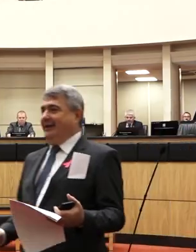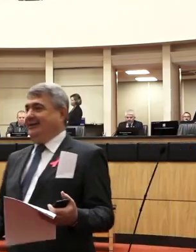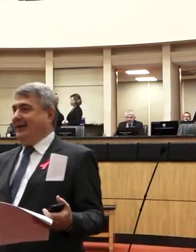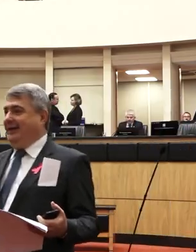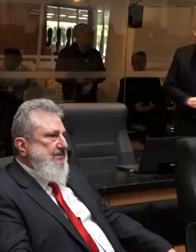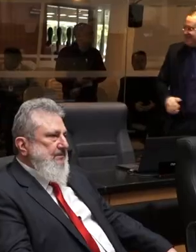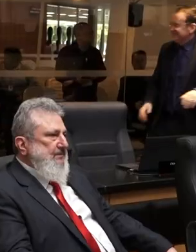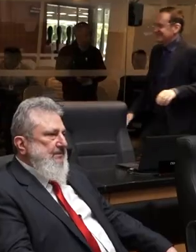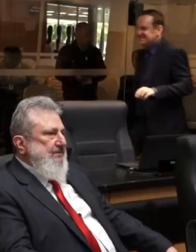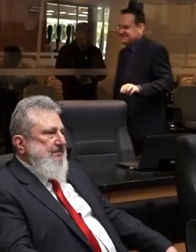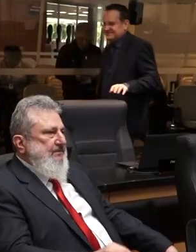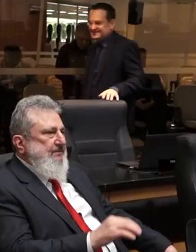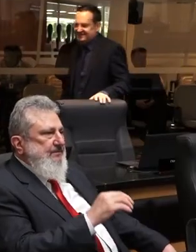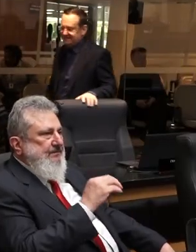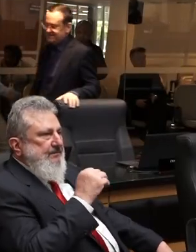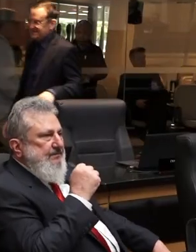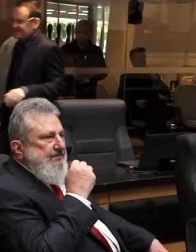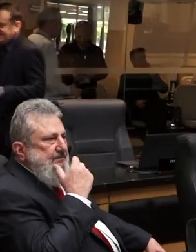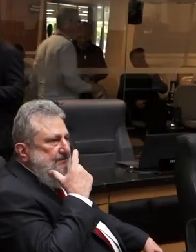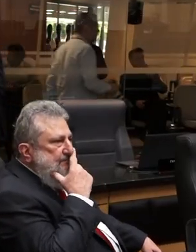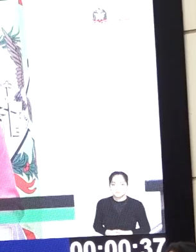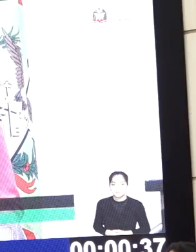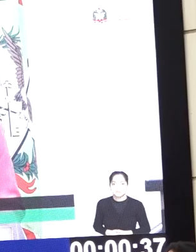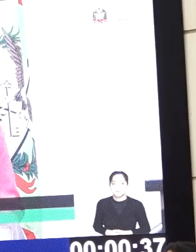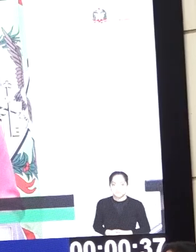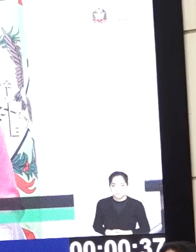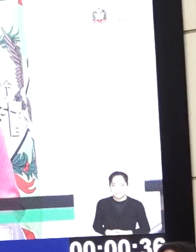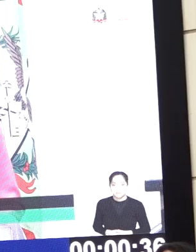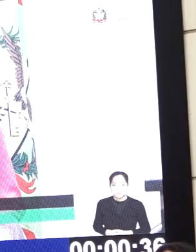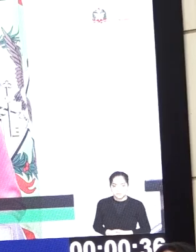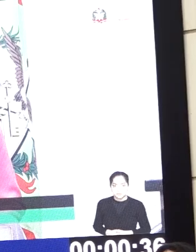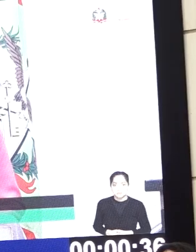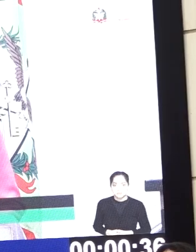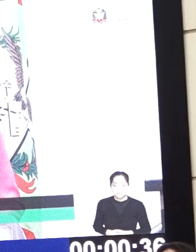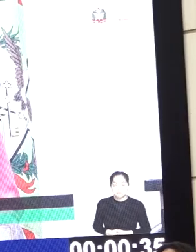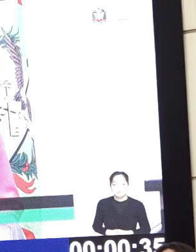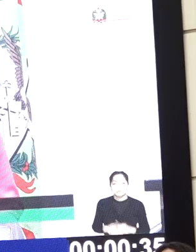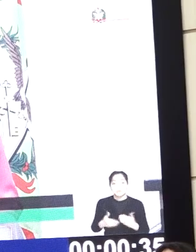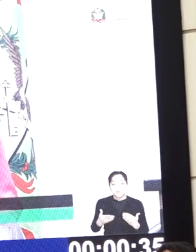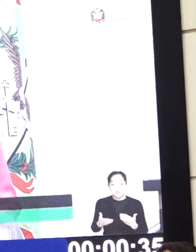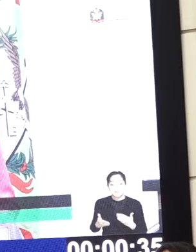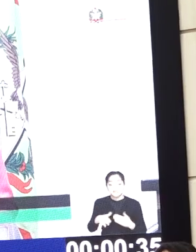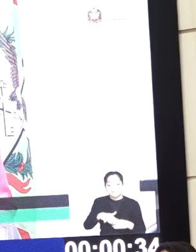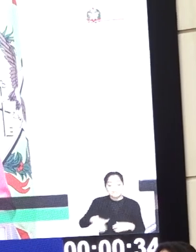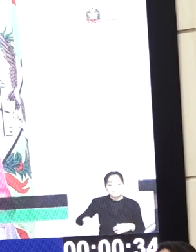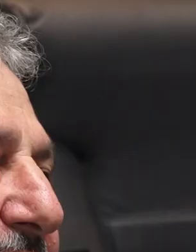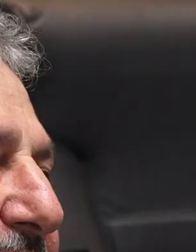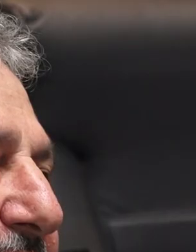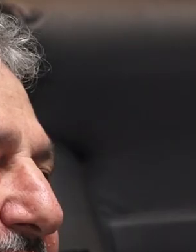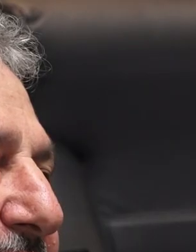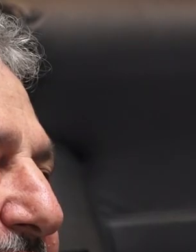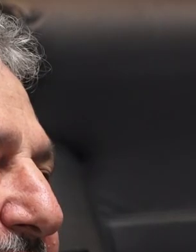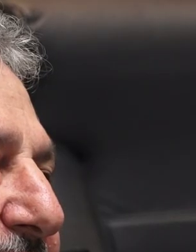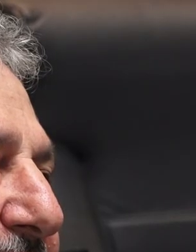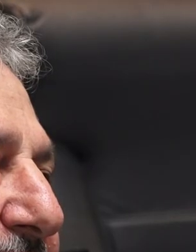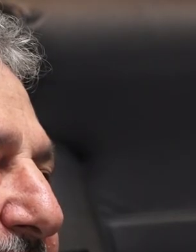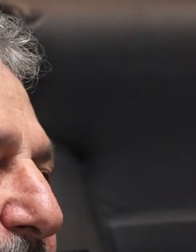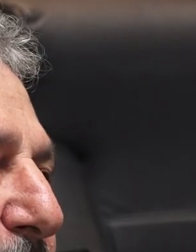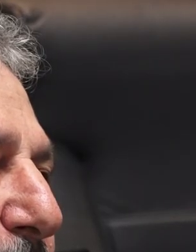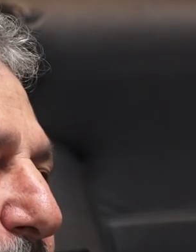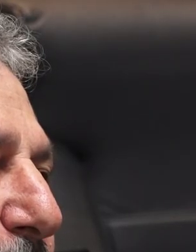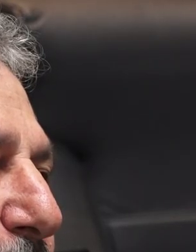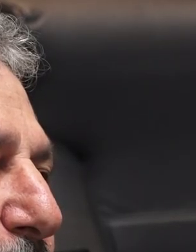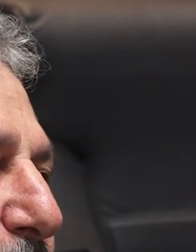Na sessão desta quinta-feira, dia 19 de outubro, a deputada Vanessa da Rosa tomou posse por um mês em substituição